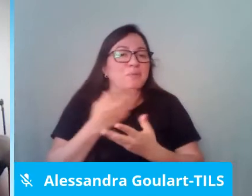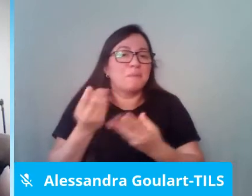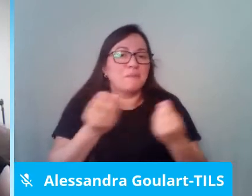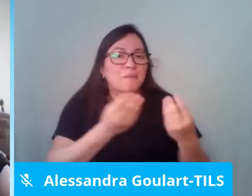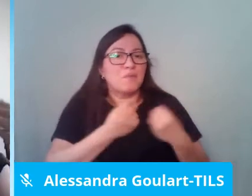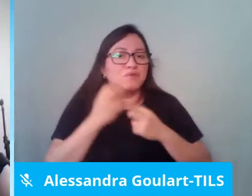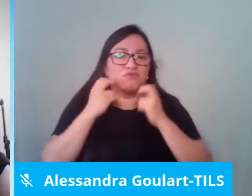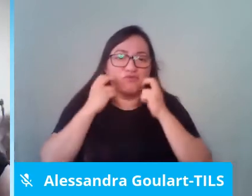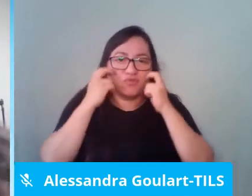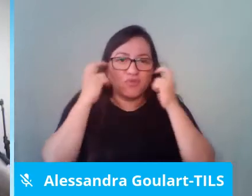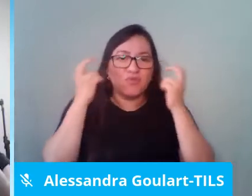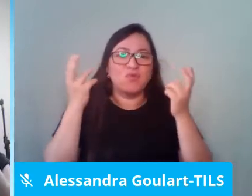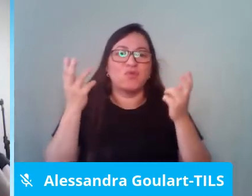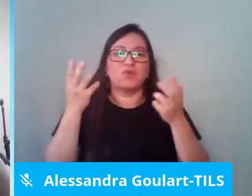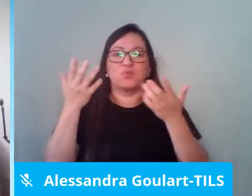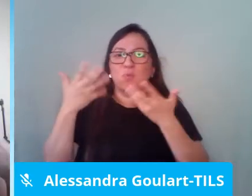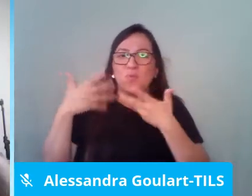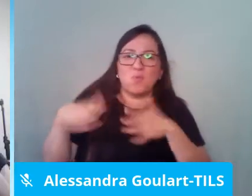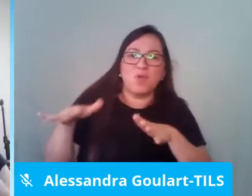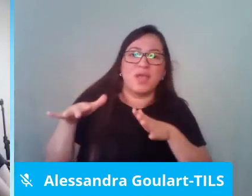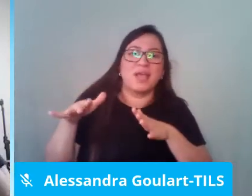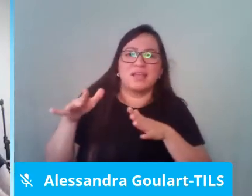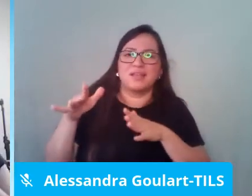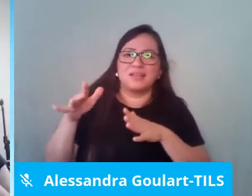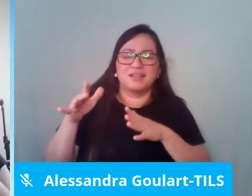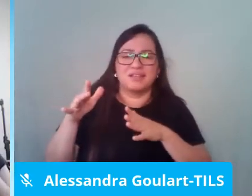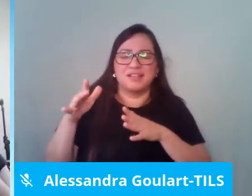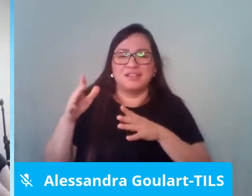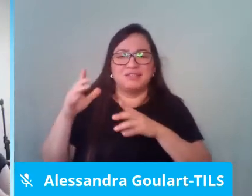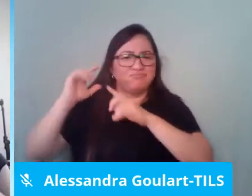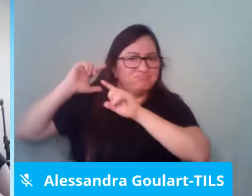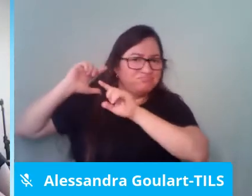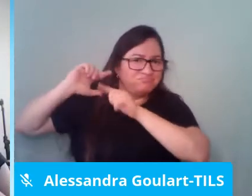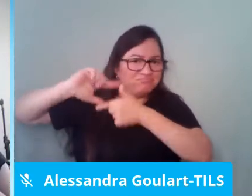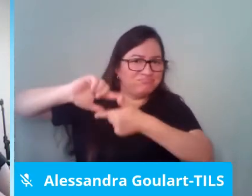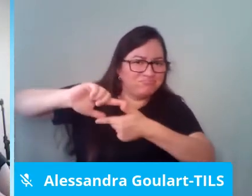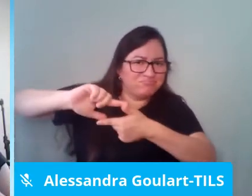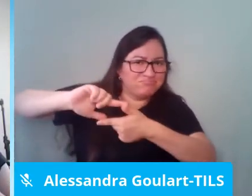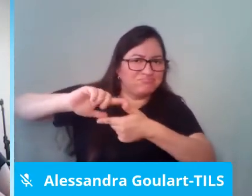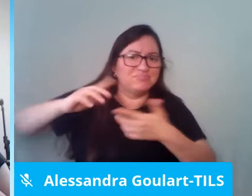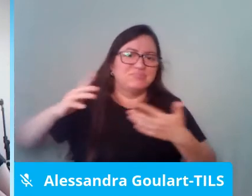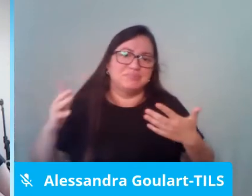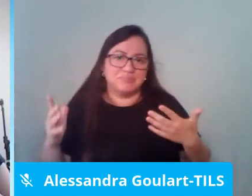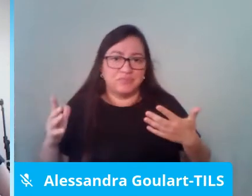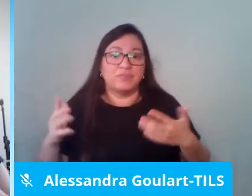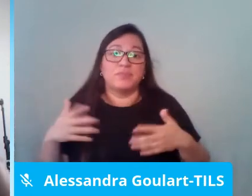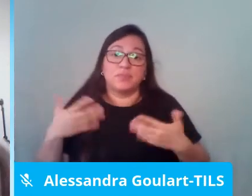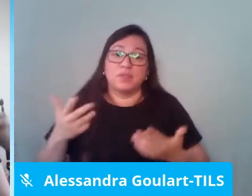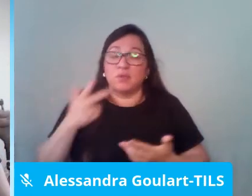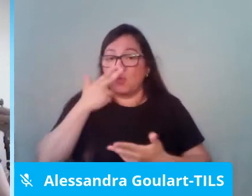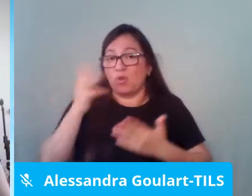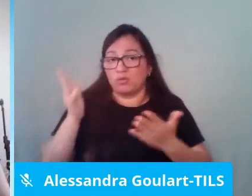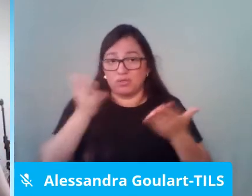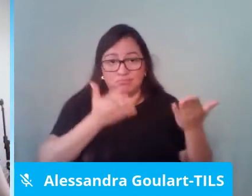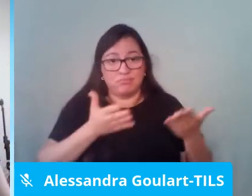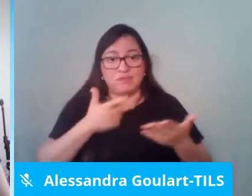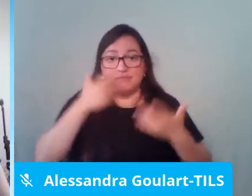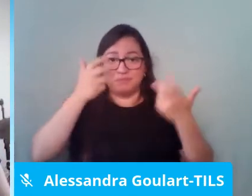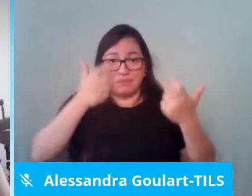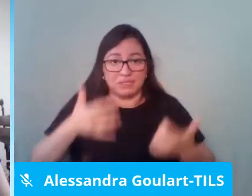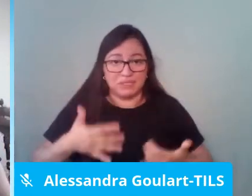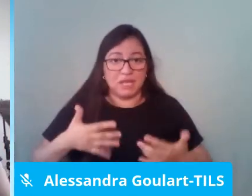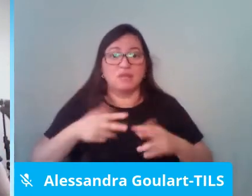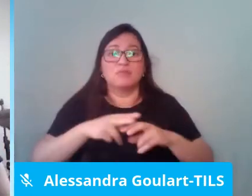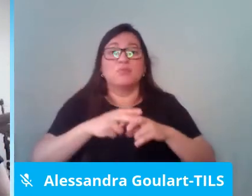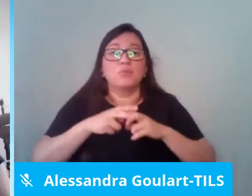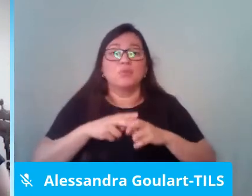preconceitos, barreiras de acesso, né, como a Carol apresentou muito bem. Então, queria que acho que isso apareceu, assim, em